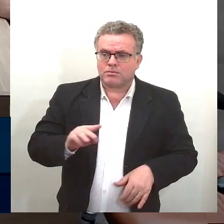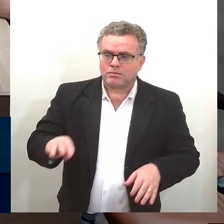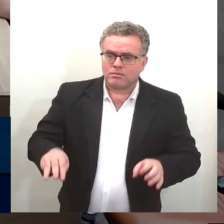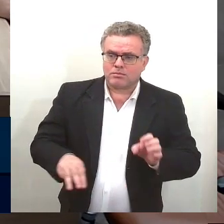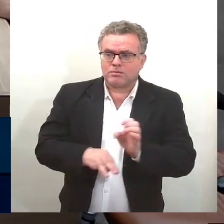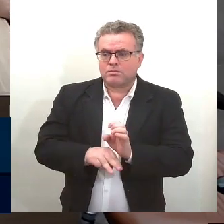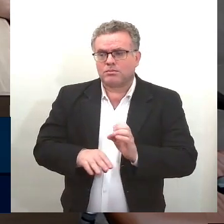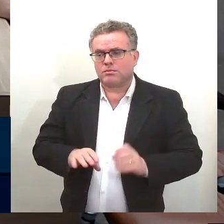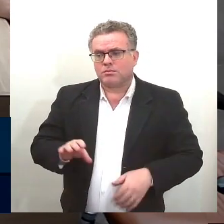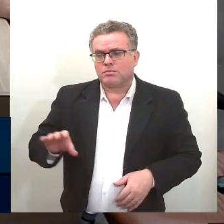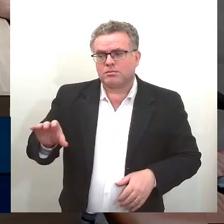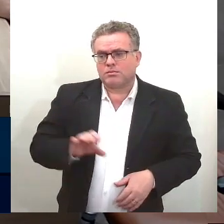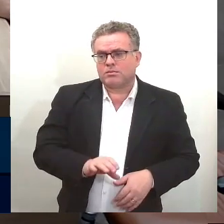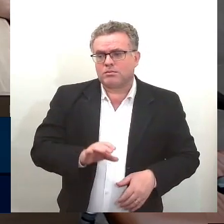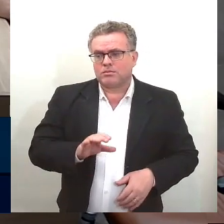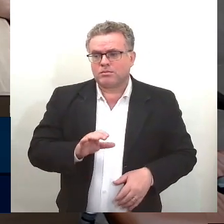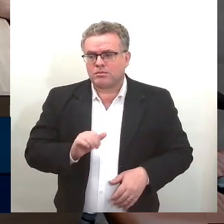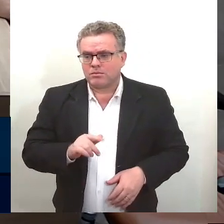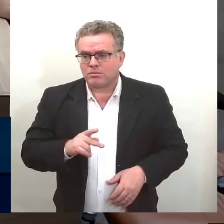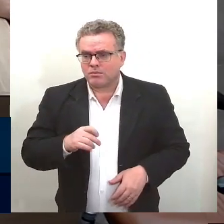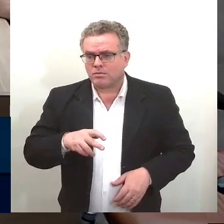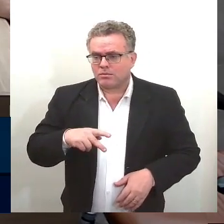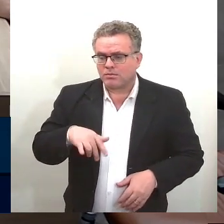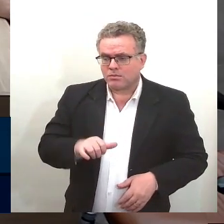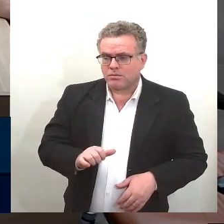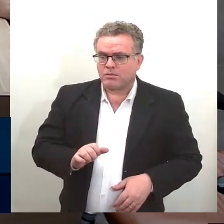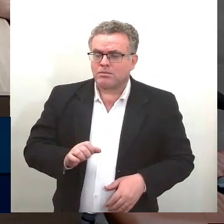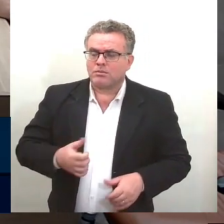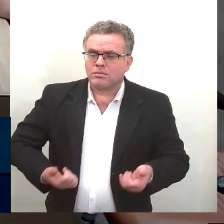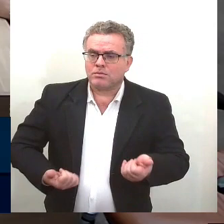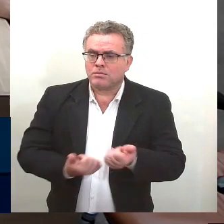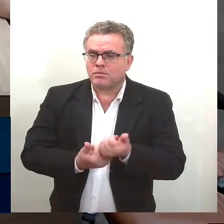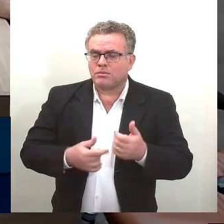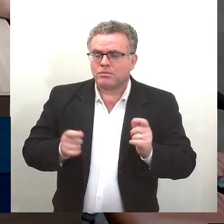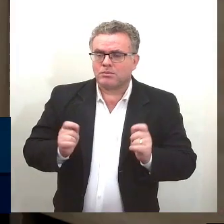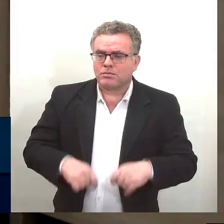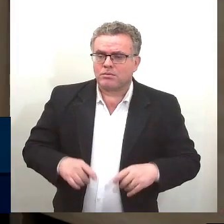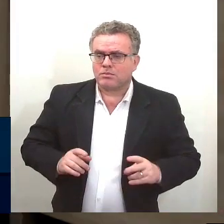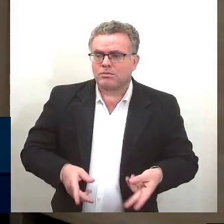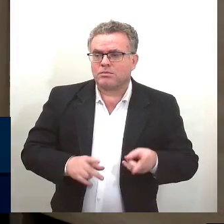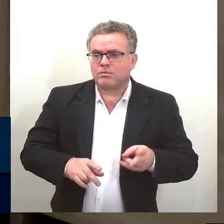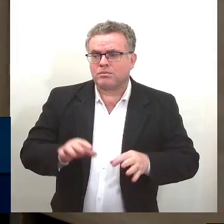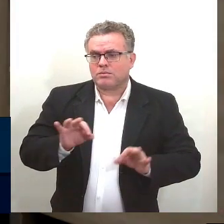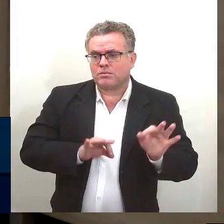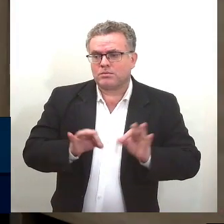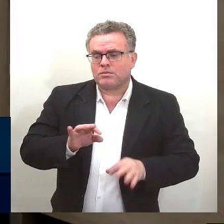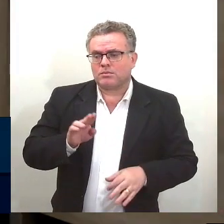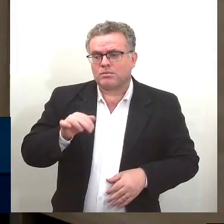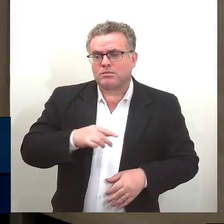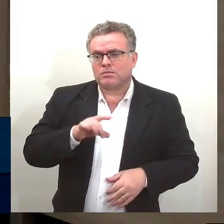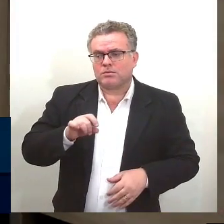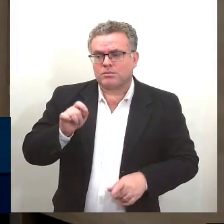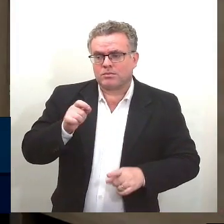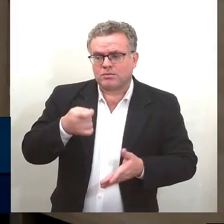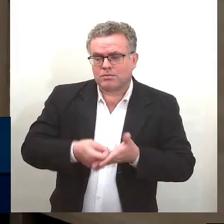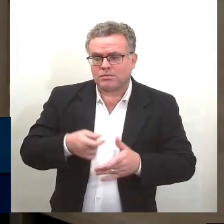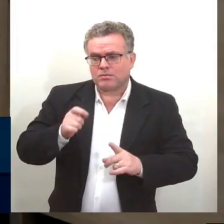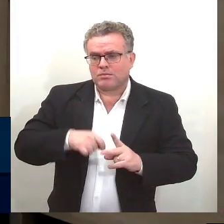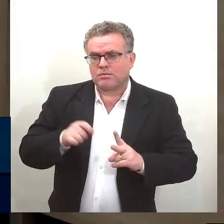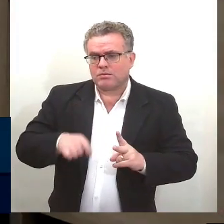o nosso apoio, nós conseguimos fazer com que a União compensasse 2 meses de perda. E isso também auxiliou bastante o